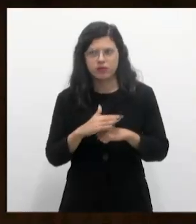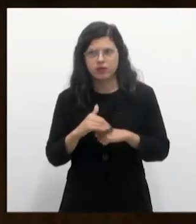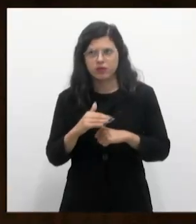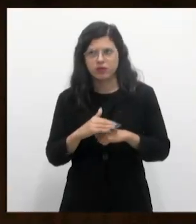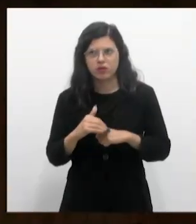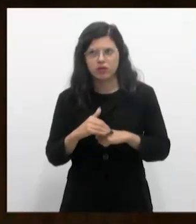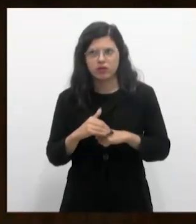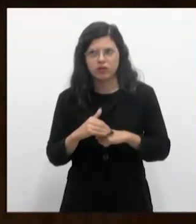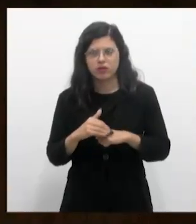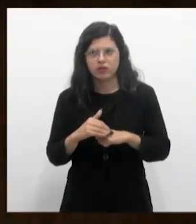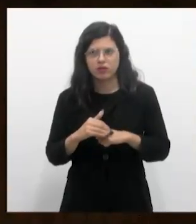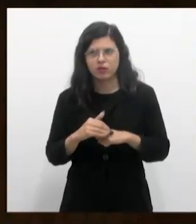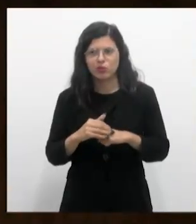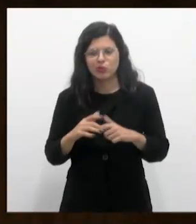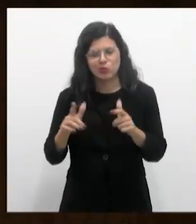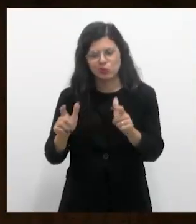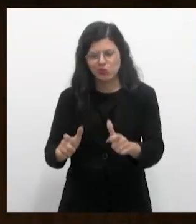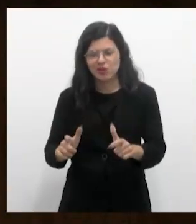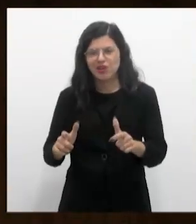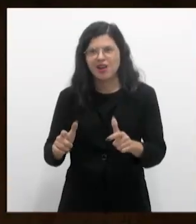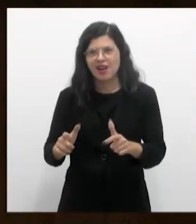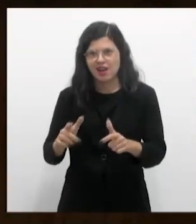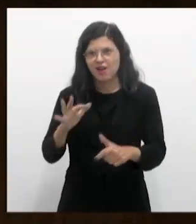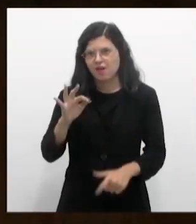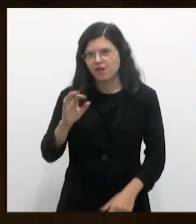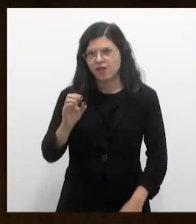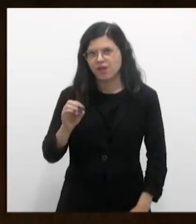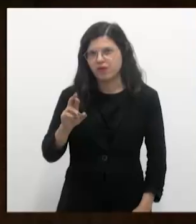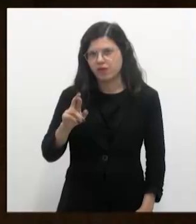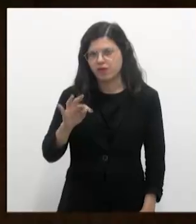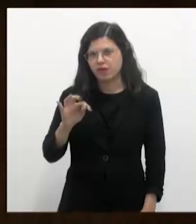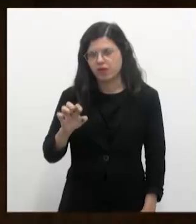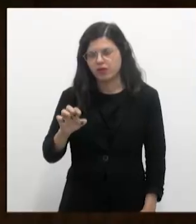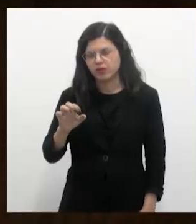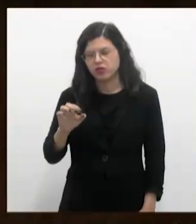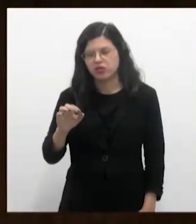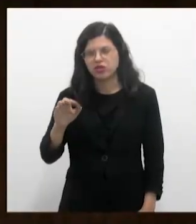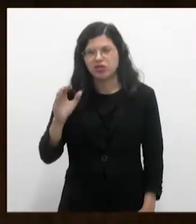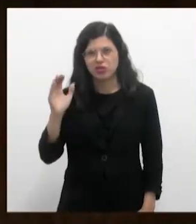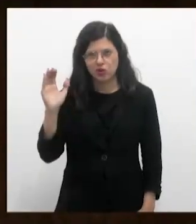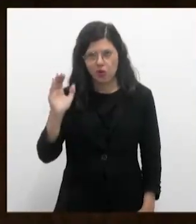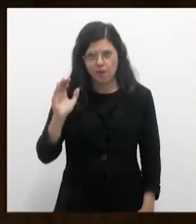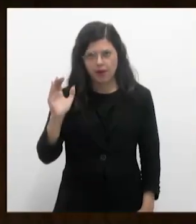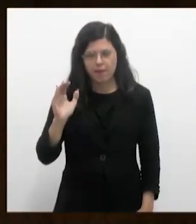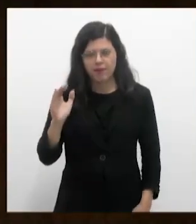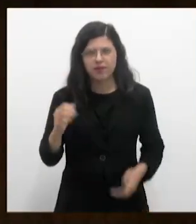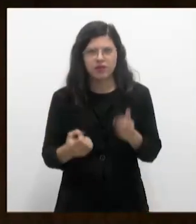de Copacabana, autoria do deputado Samuel Malafaia,